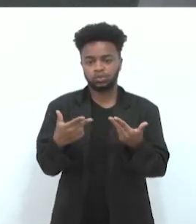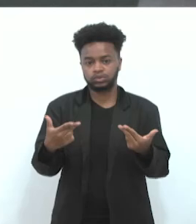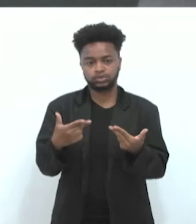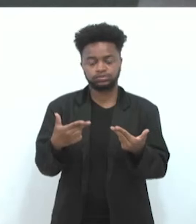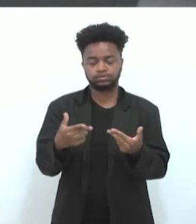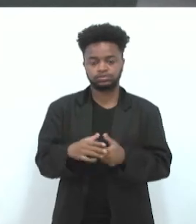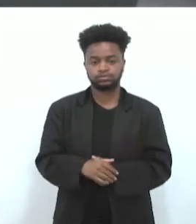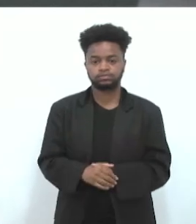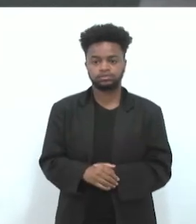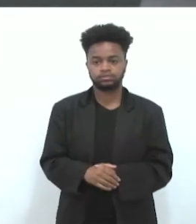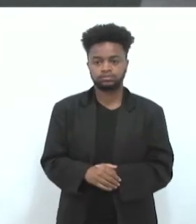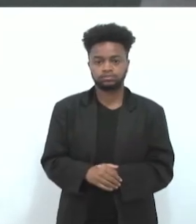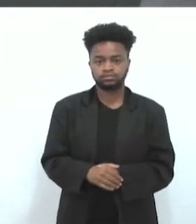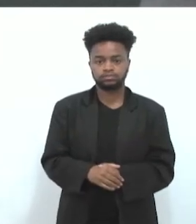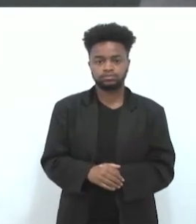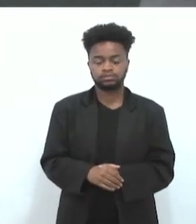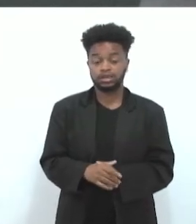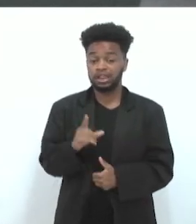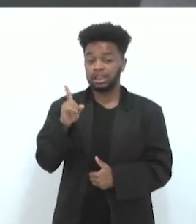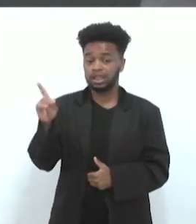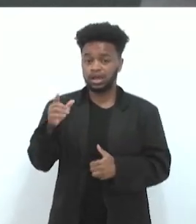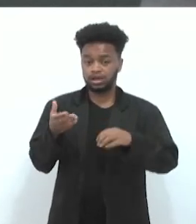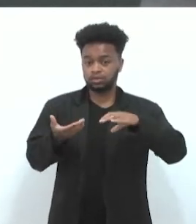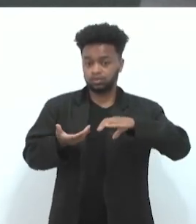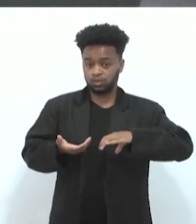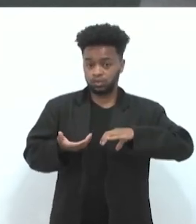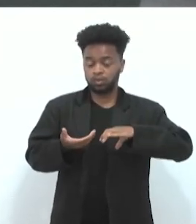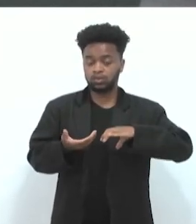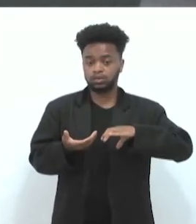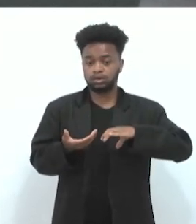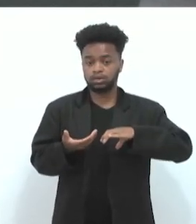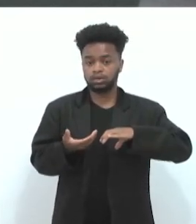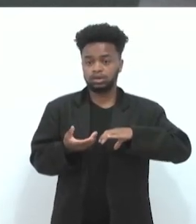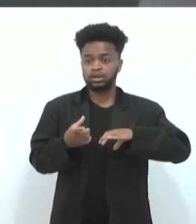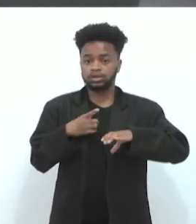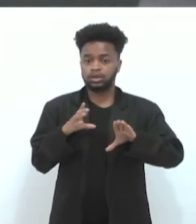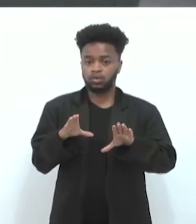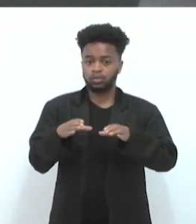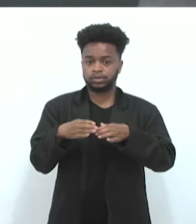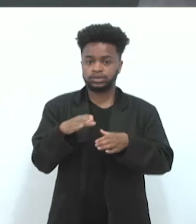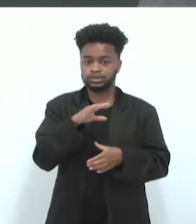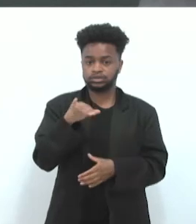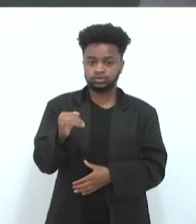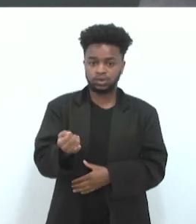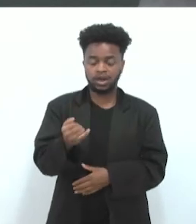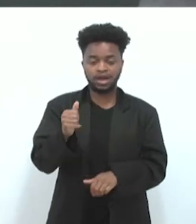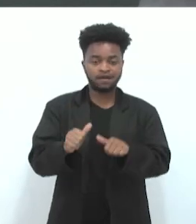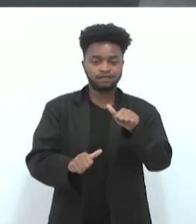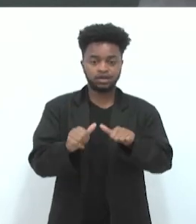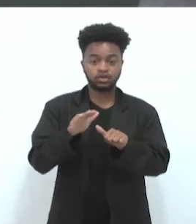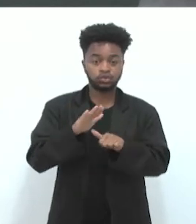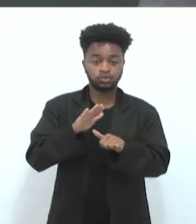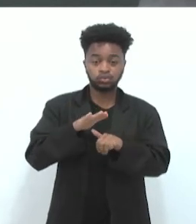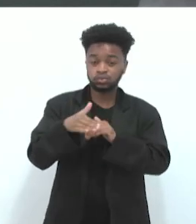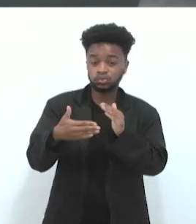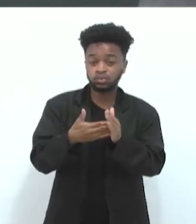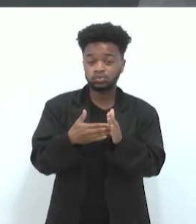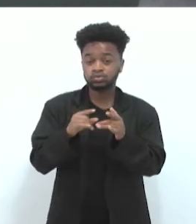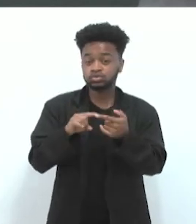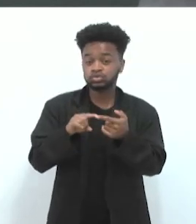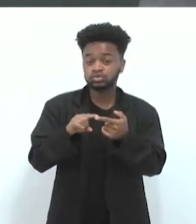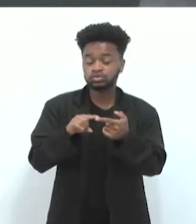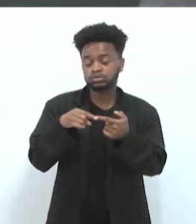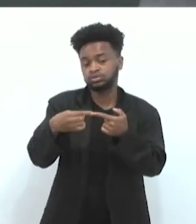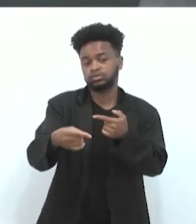voltar. Lá no Congresso Nacional, a Comissão de Constituição e Justiça ela analisa tudo ao final,